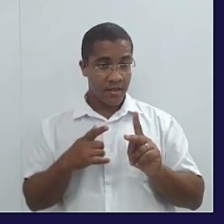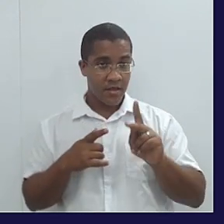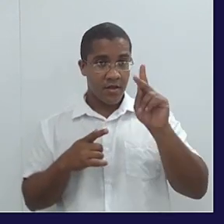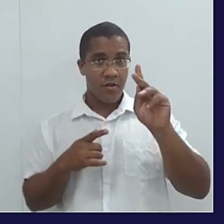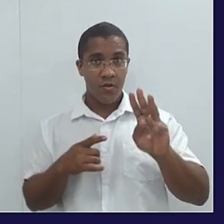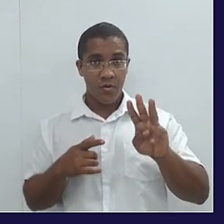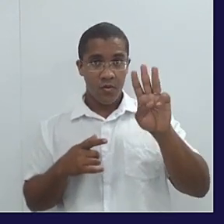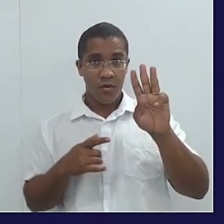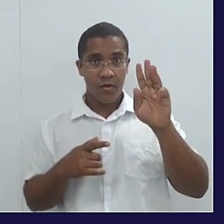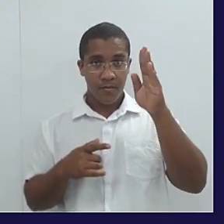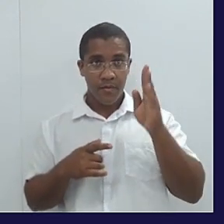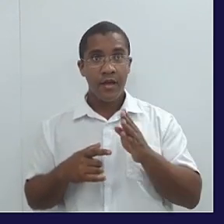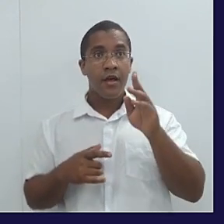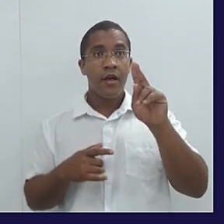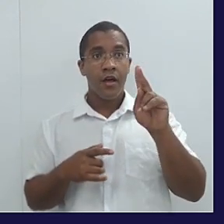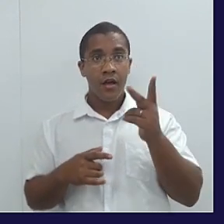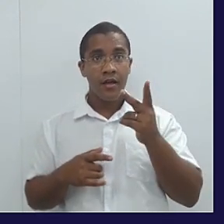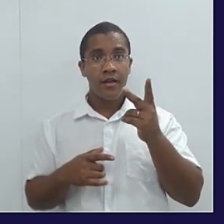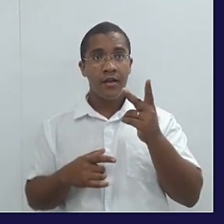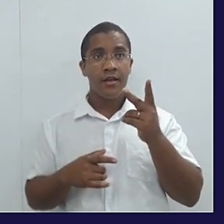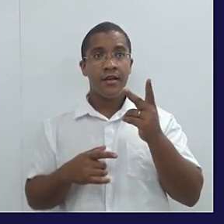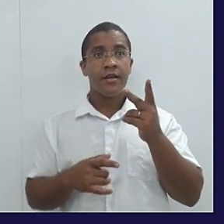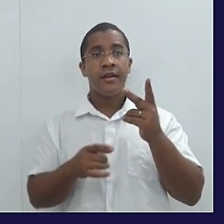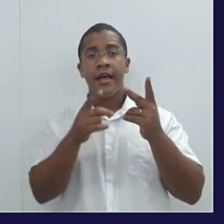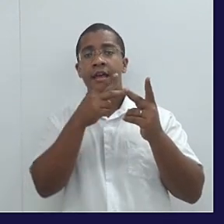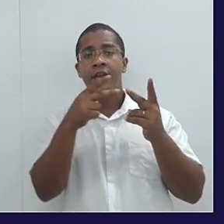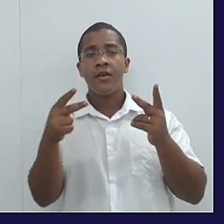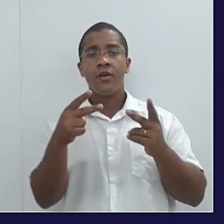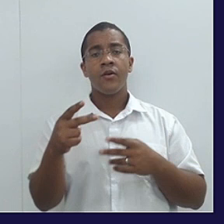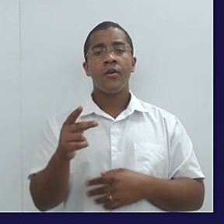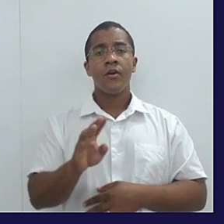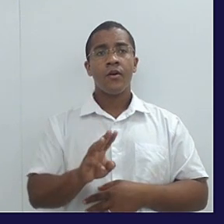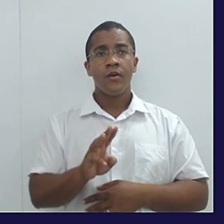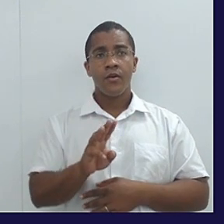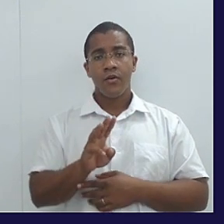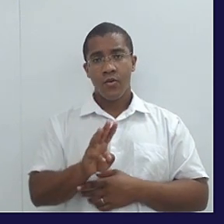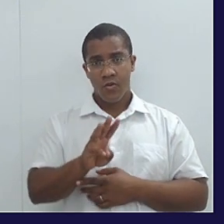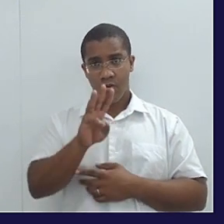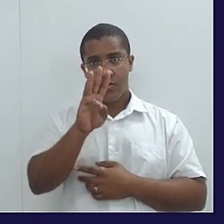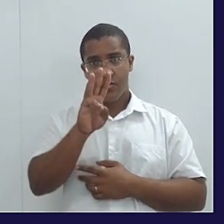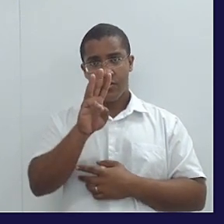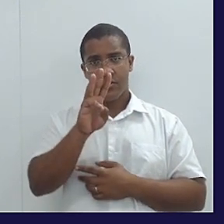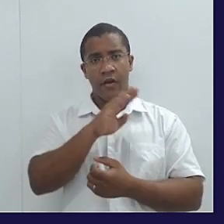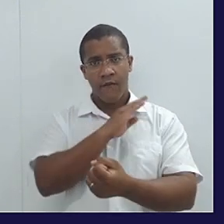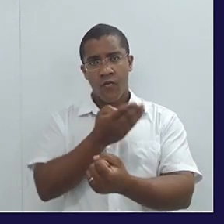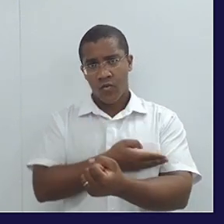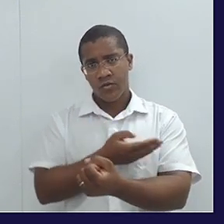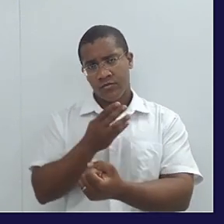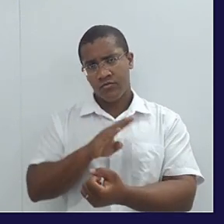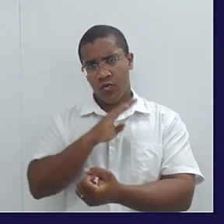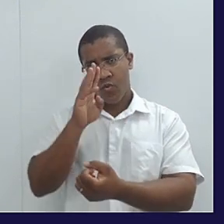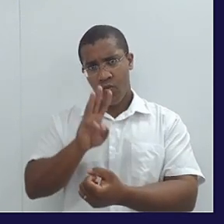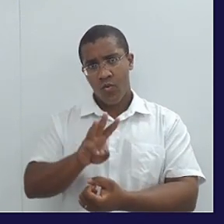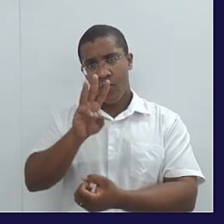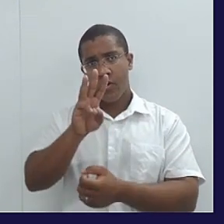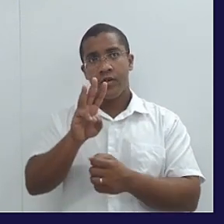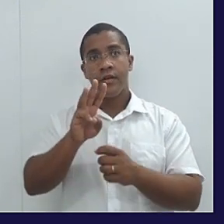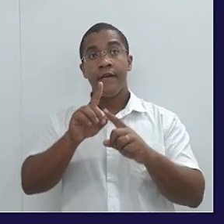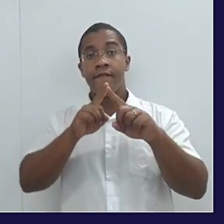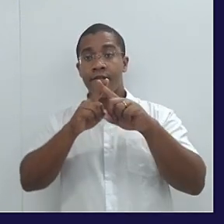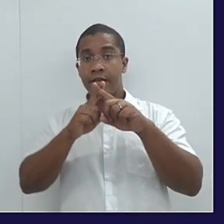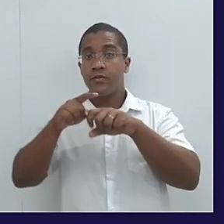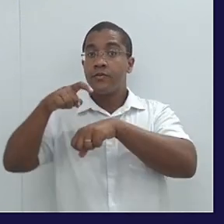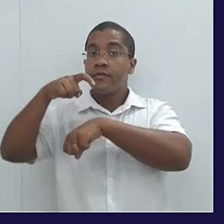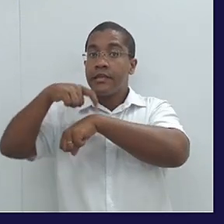ser quilowatt-horas, vai ser igual a potência elétrica, que vai ser dada em watts, que vai